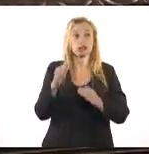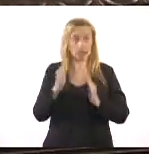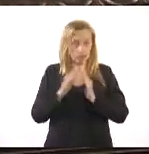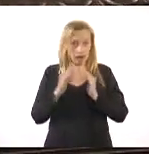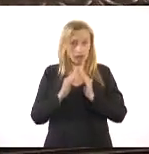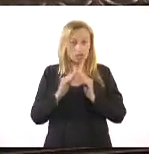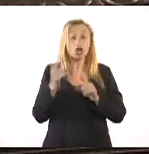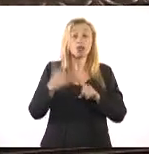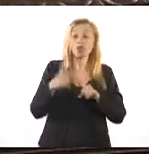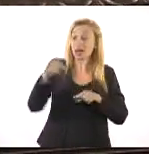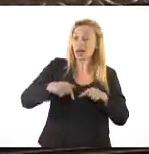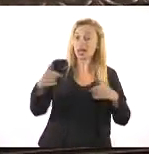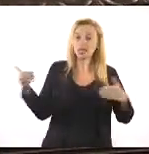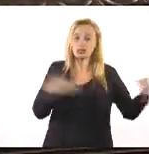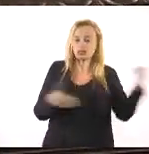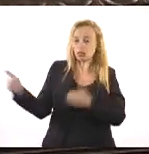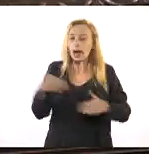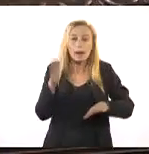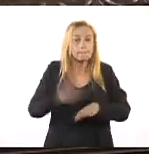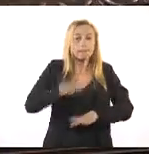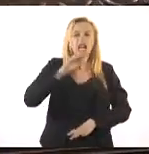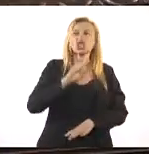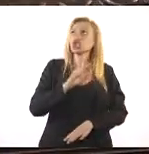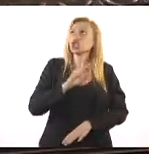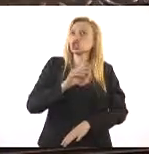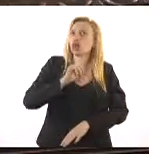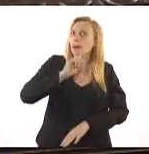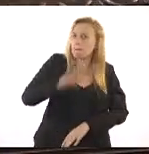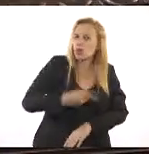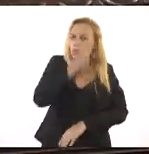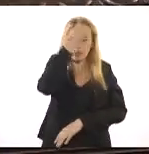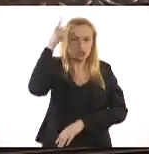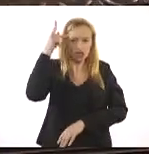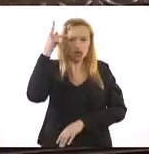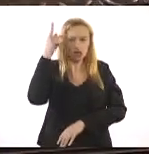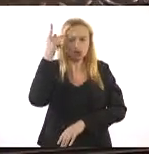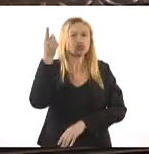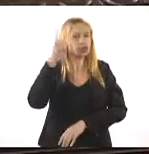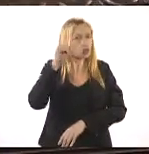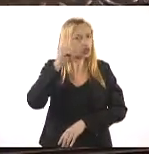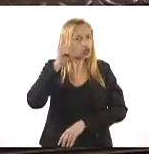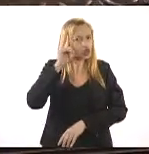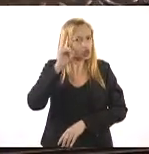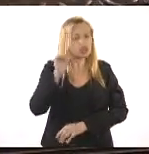aqui circula mais de 1.000 pessoas por dia.